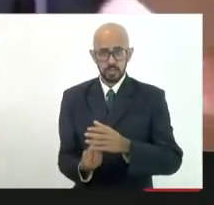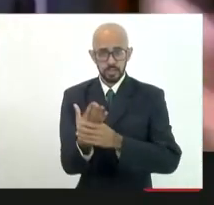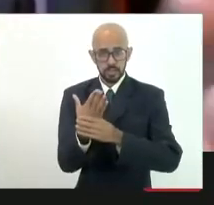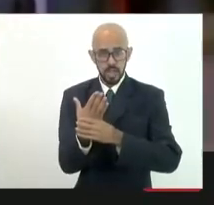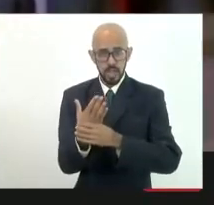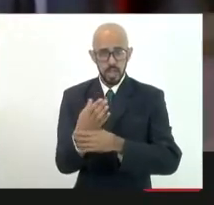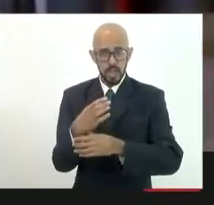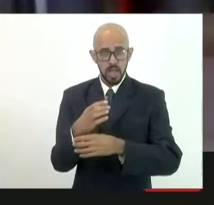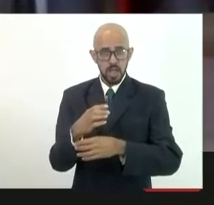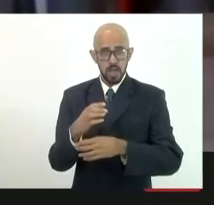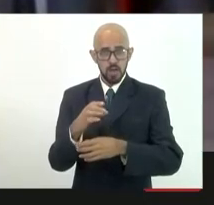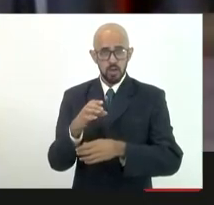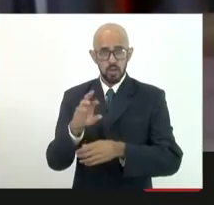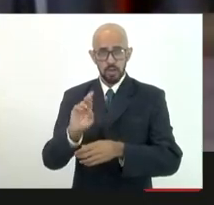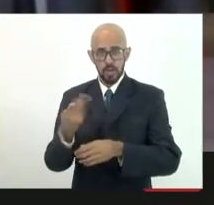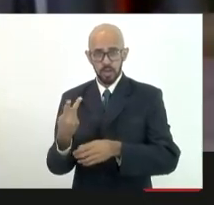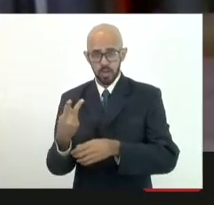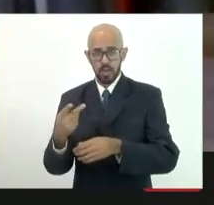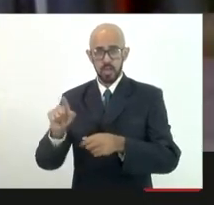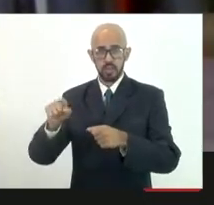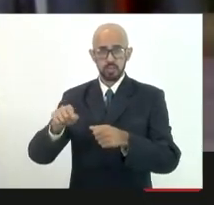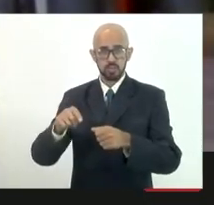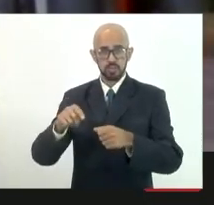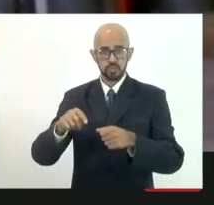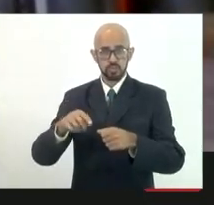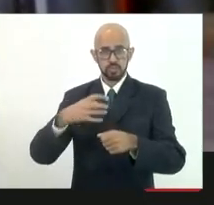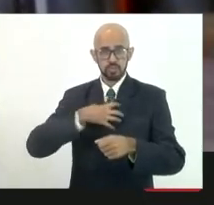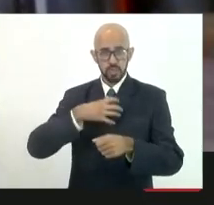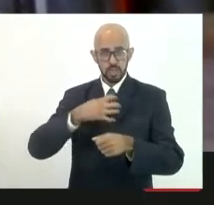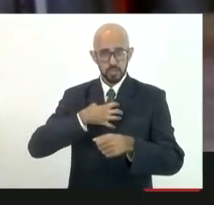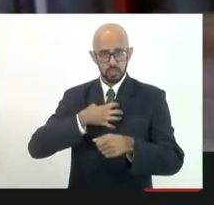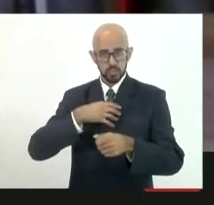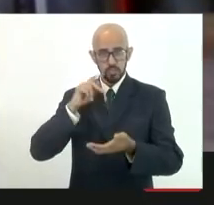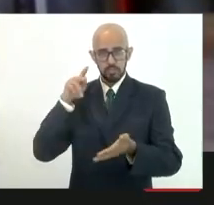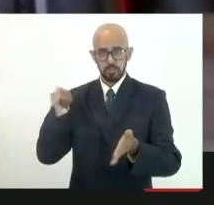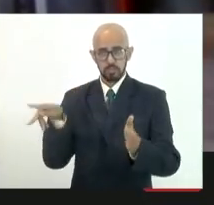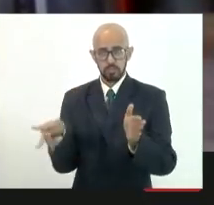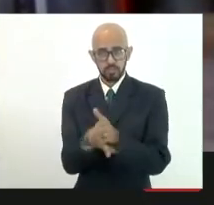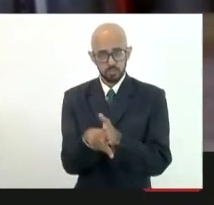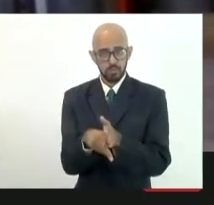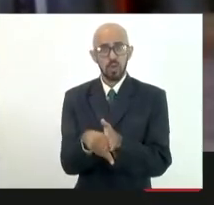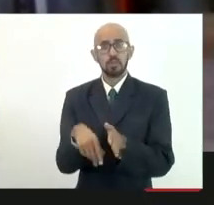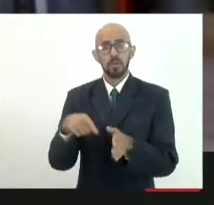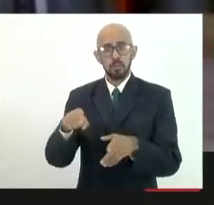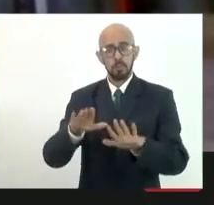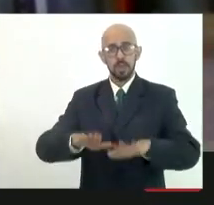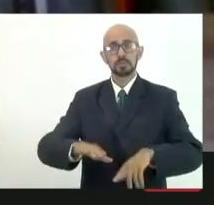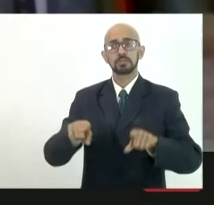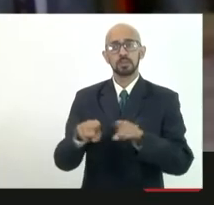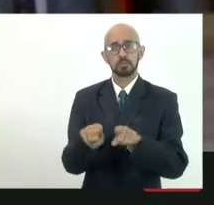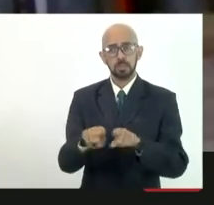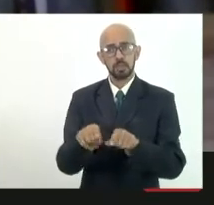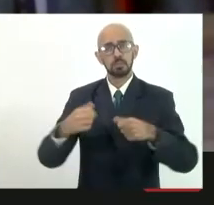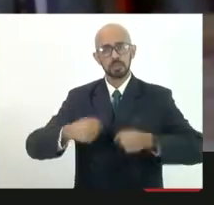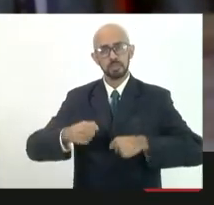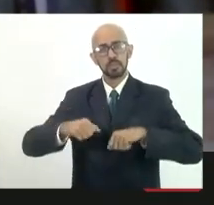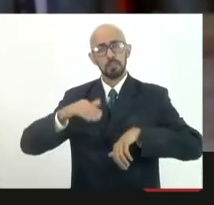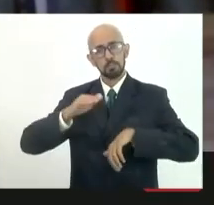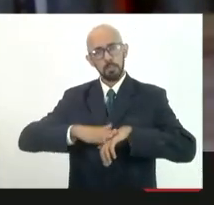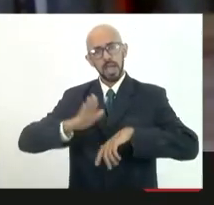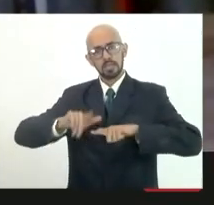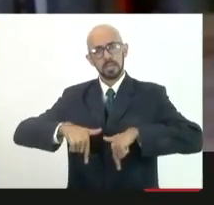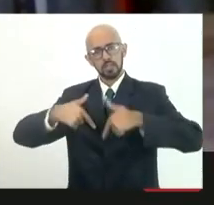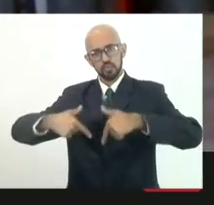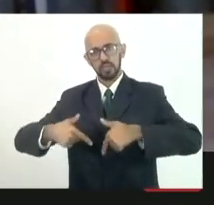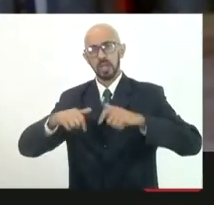humanos, materiais, de forma efetiva, e também no funcionamento, eu creio que precisa haver mais proatividade,